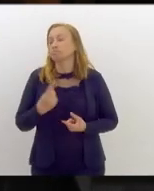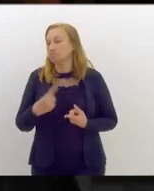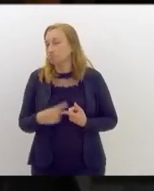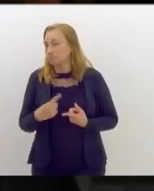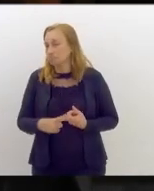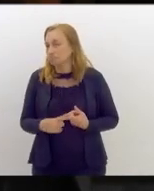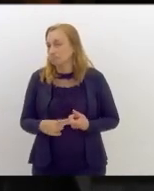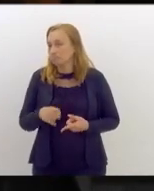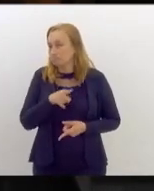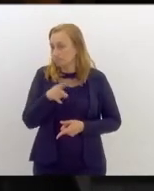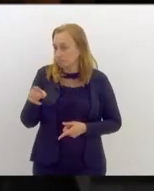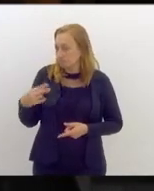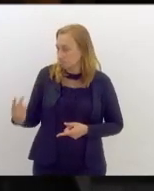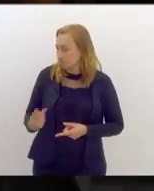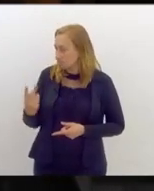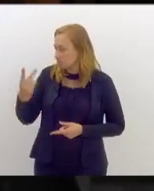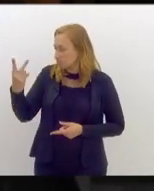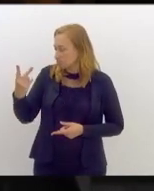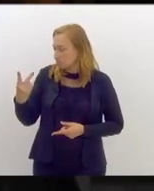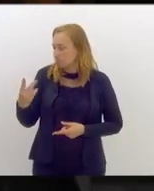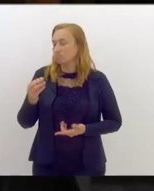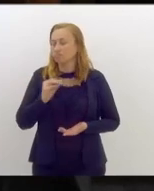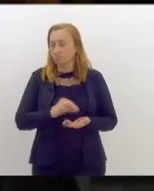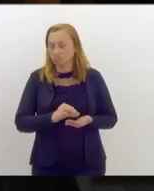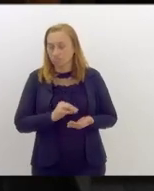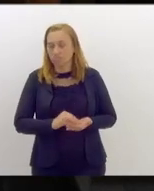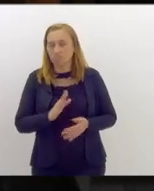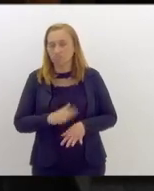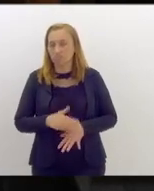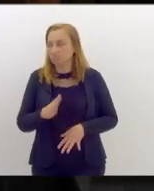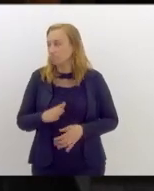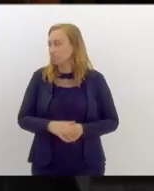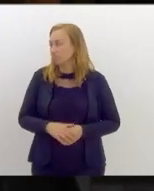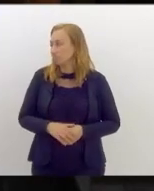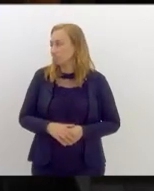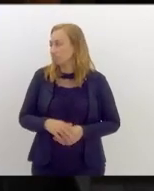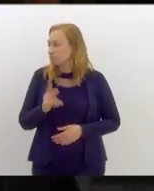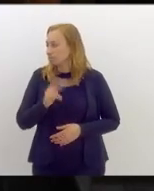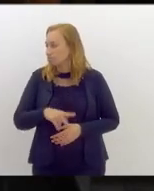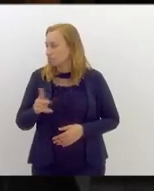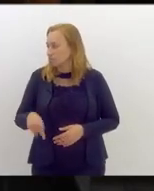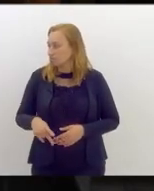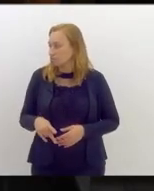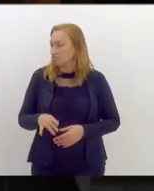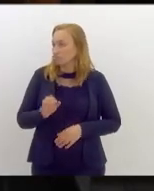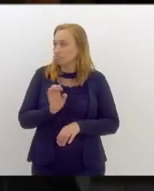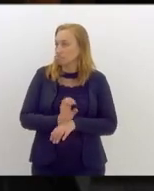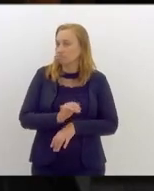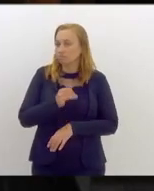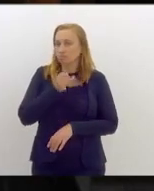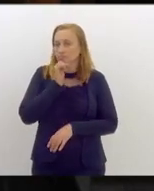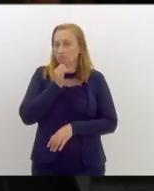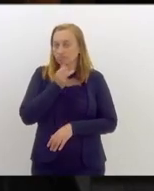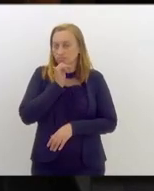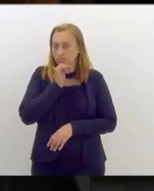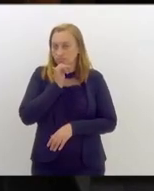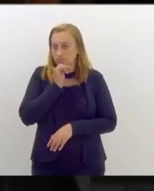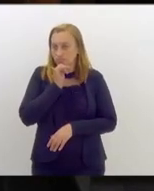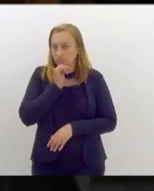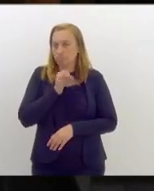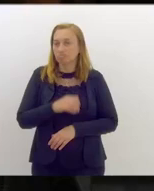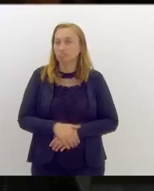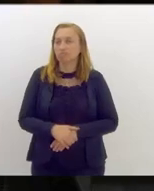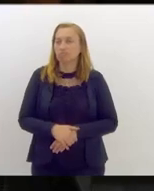para eles serem valorizados ainda falta muito um professor do Estado por exemplo um professor